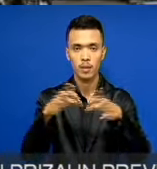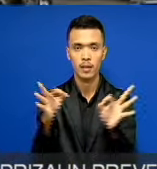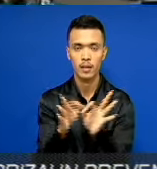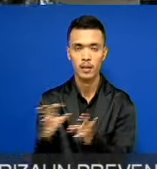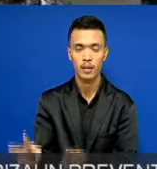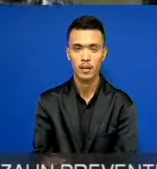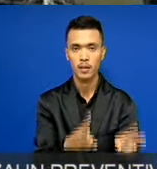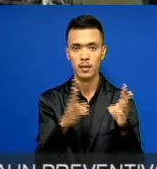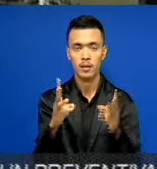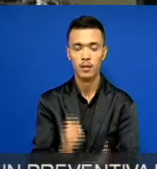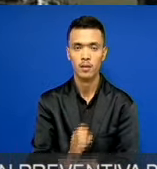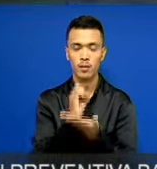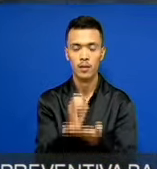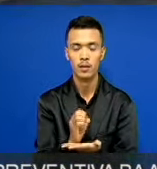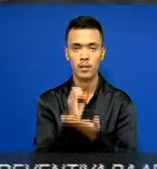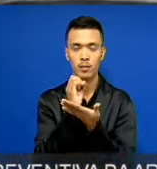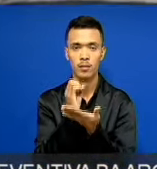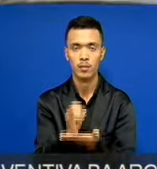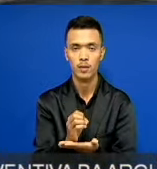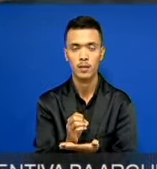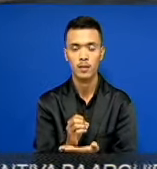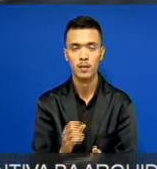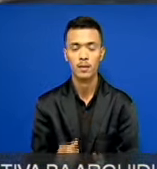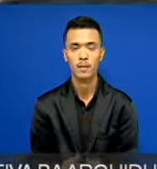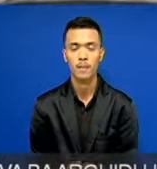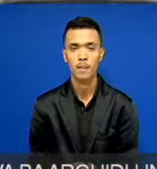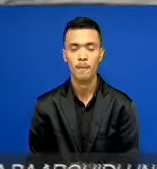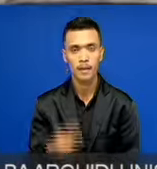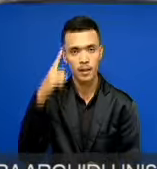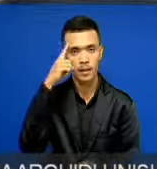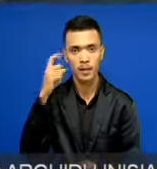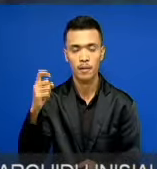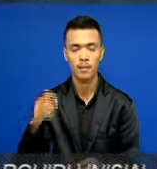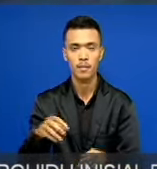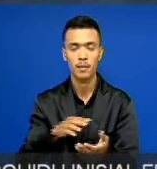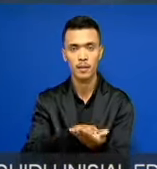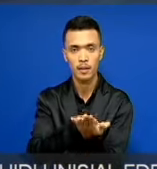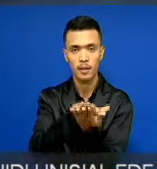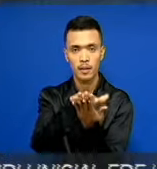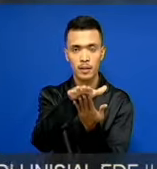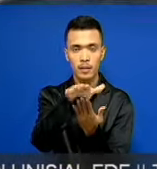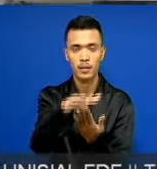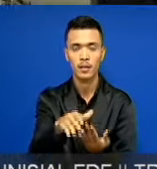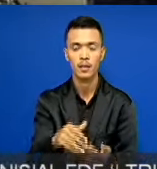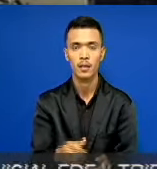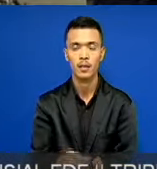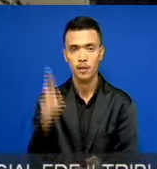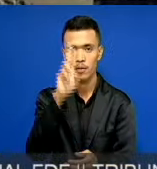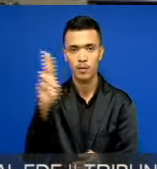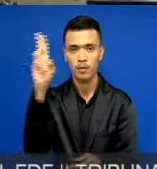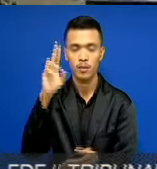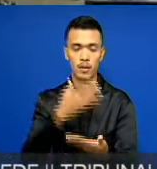Estrada no Efefam Liga Baoenuno, no tono liga bo esilu tamba alcatrão base course nebe